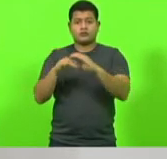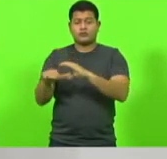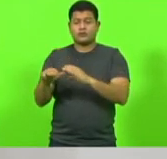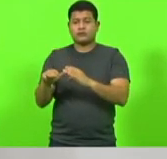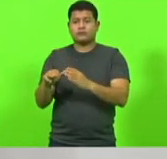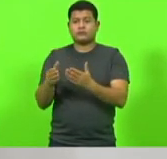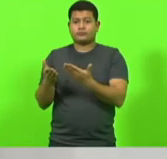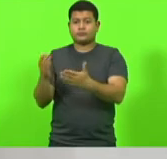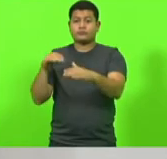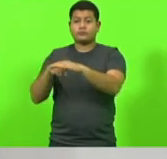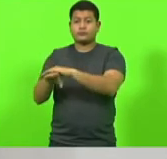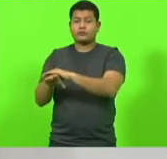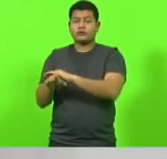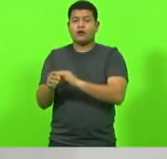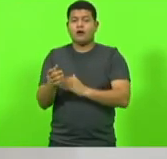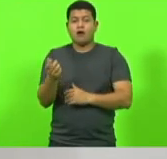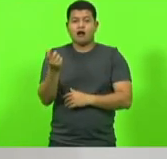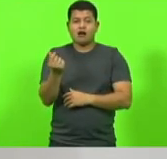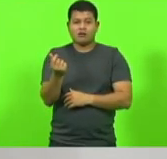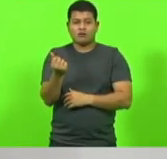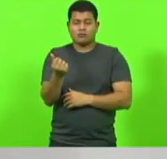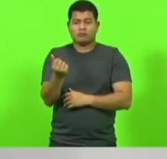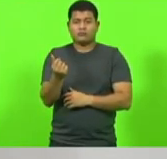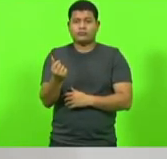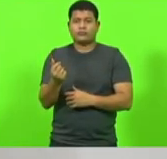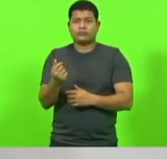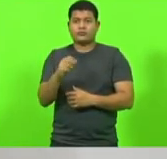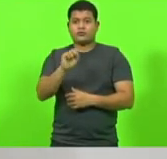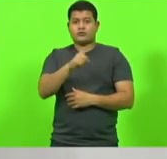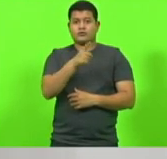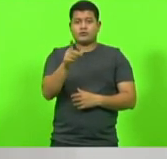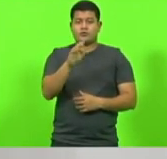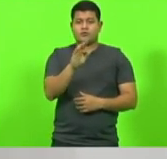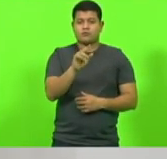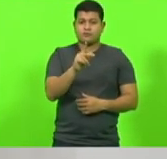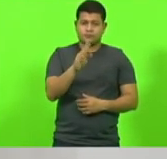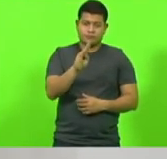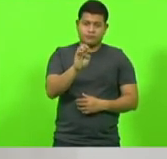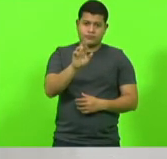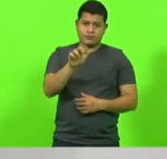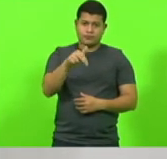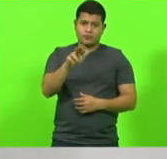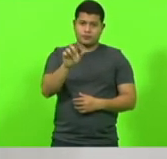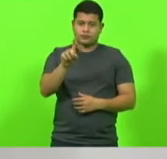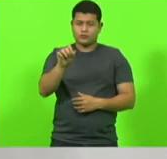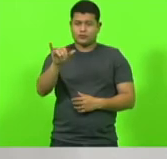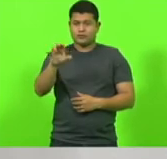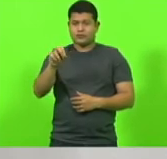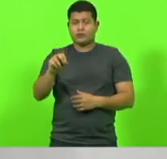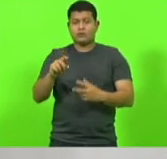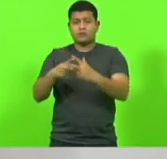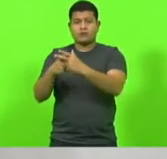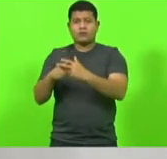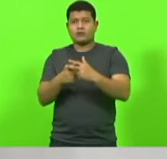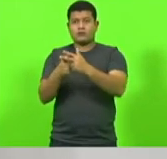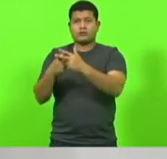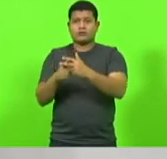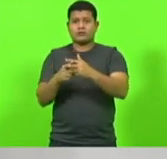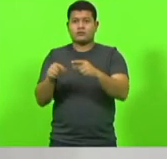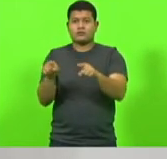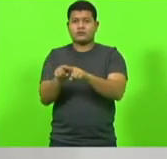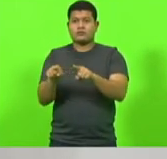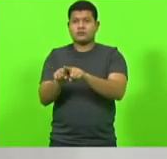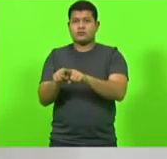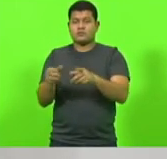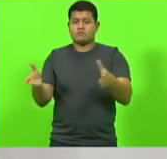do município de São Bernardino para a reforma da cobertura, a manta asfáltica, que eles chamam,